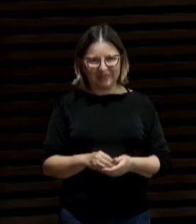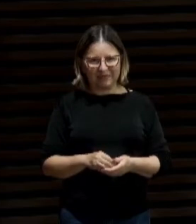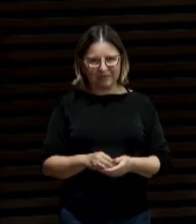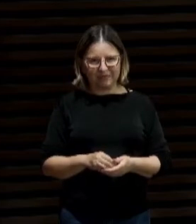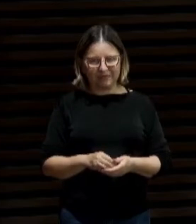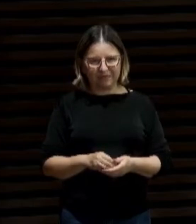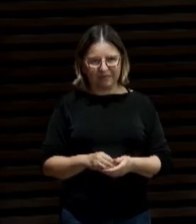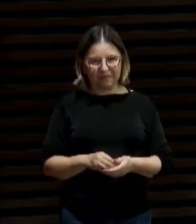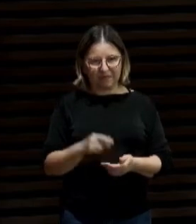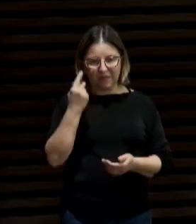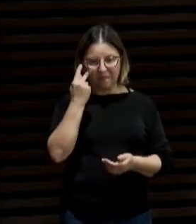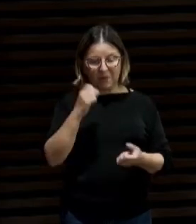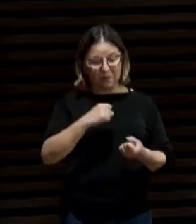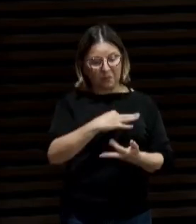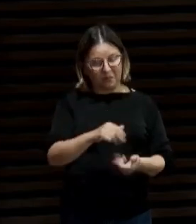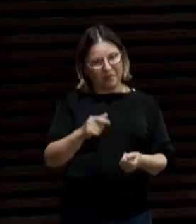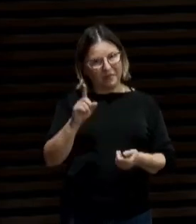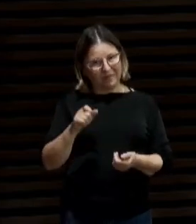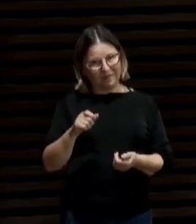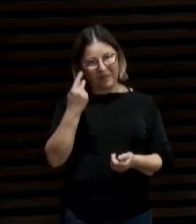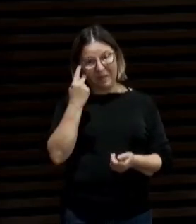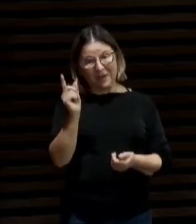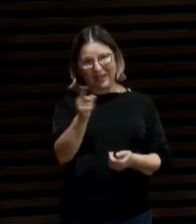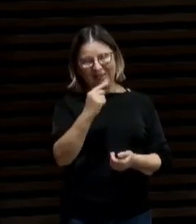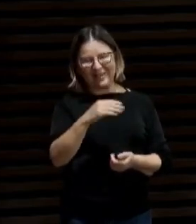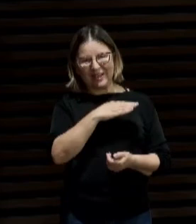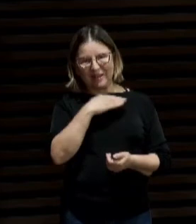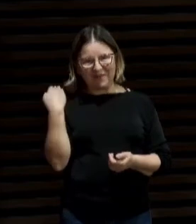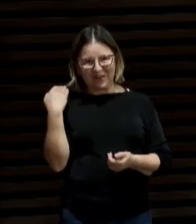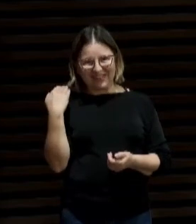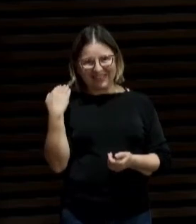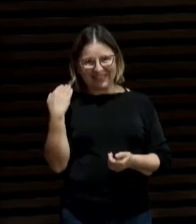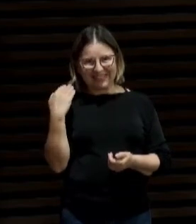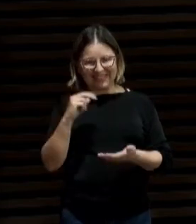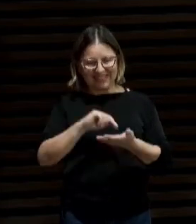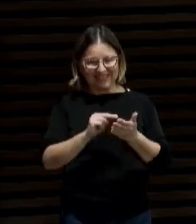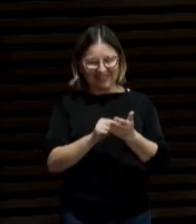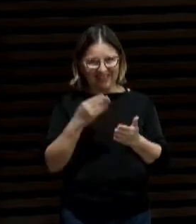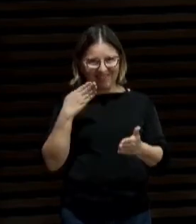Para o mundo é. Para nós, a morte, meus amados, é estar com o Senhor.